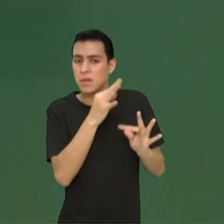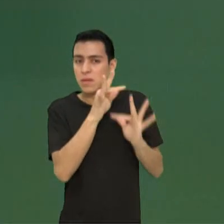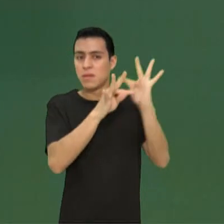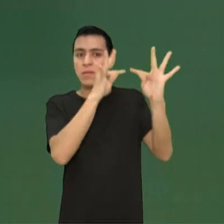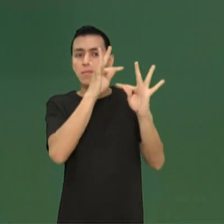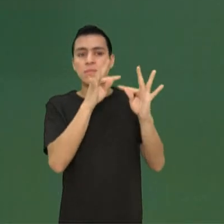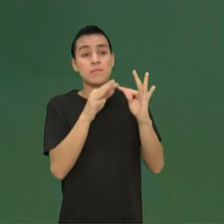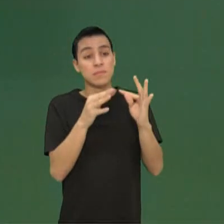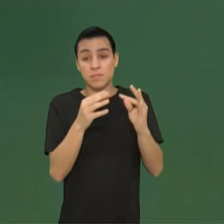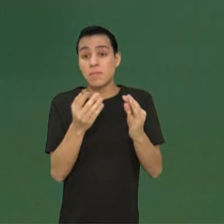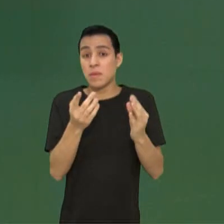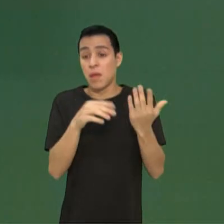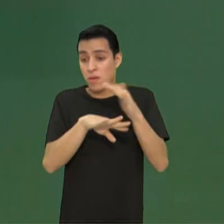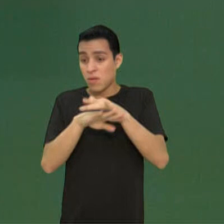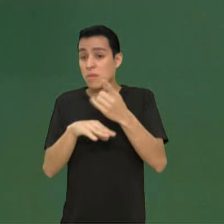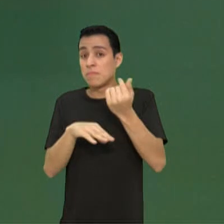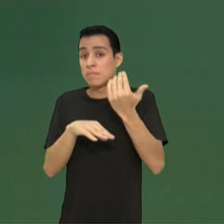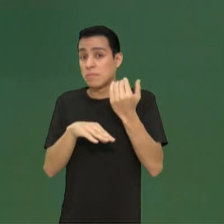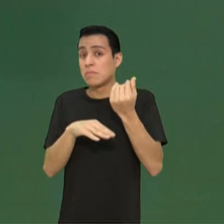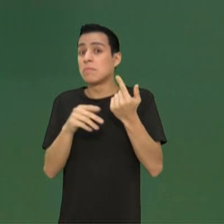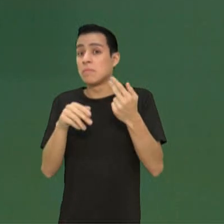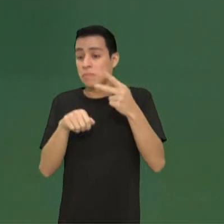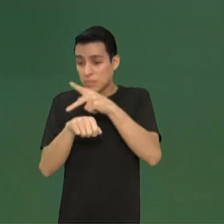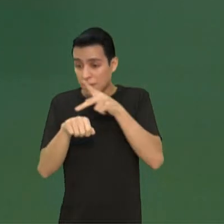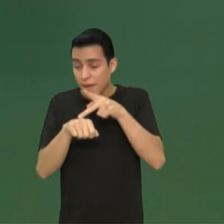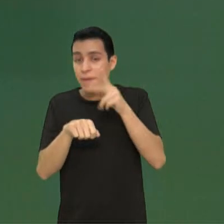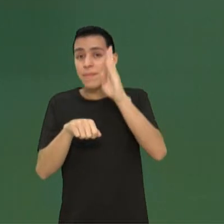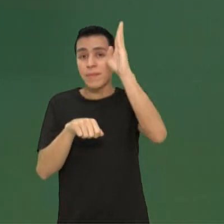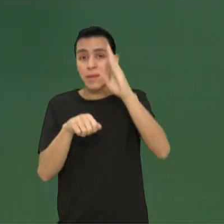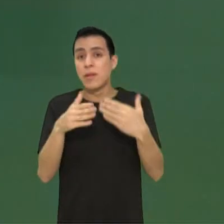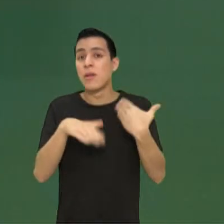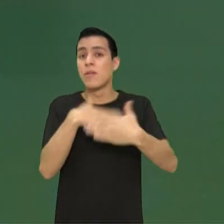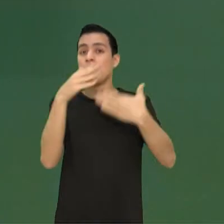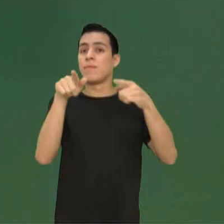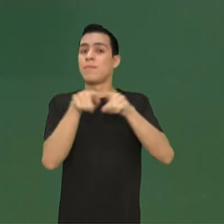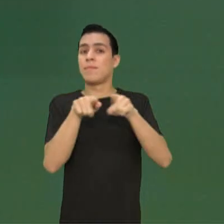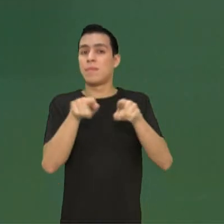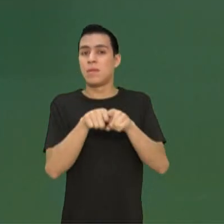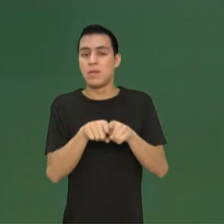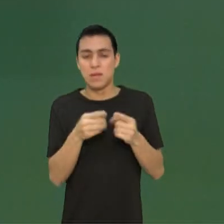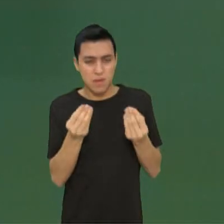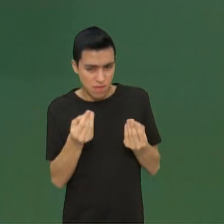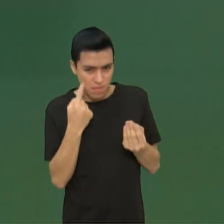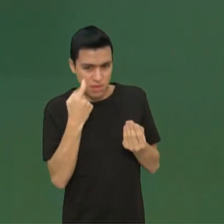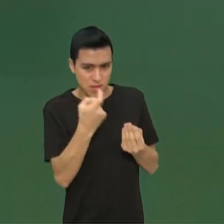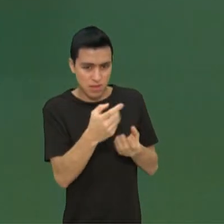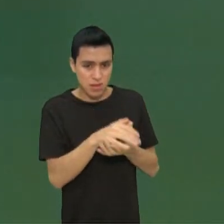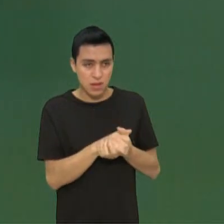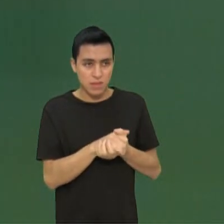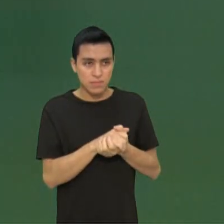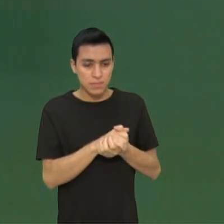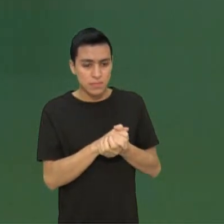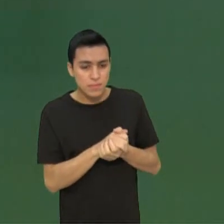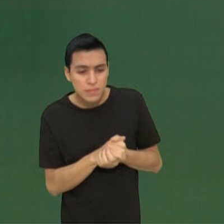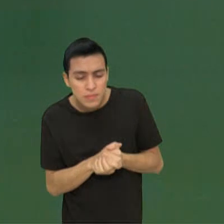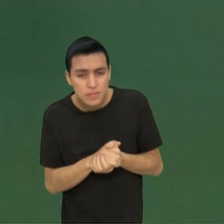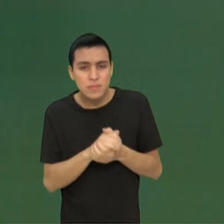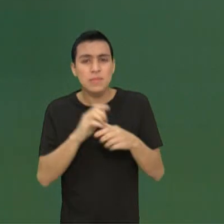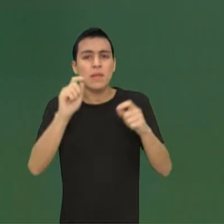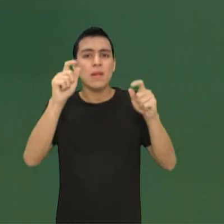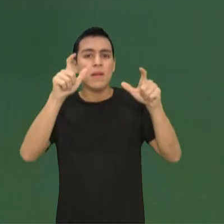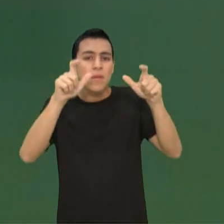na balança comercial e no desenvolvimento do país. Olha só que interessante. Lá no meio da América do